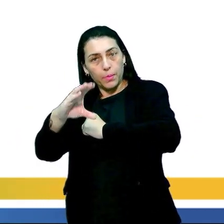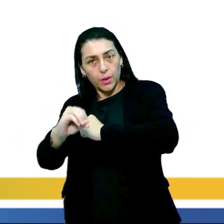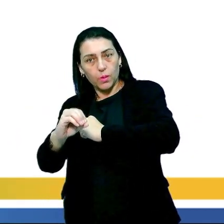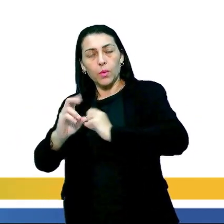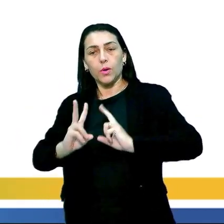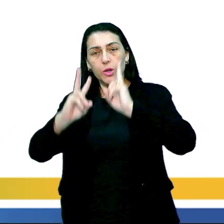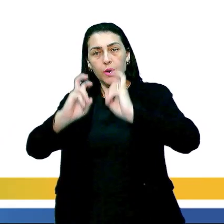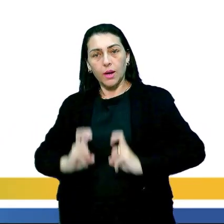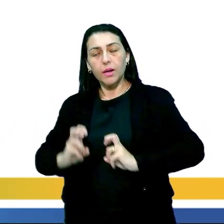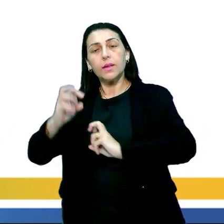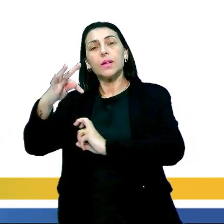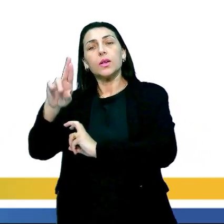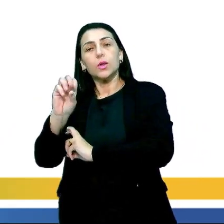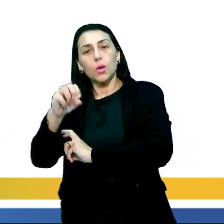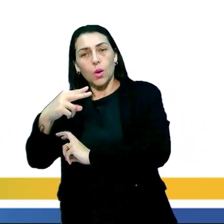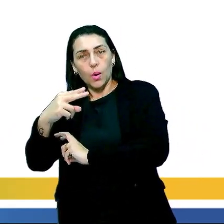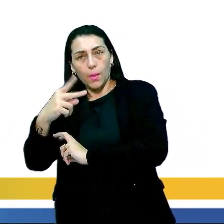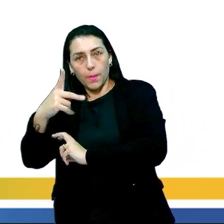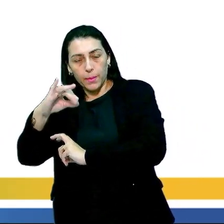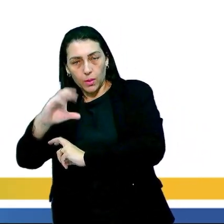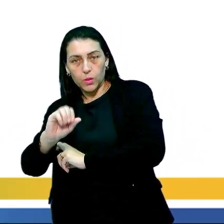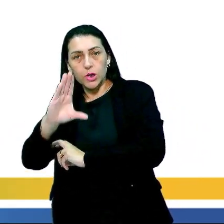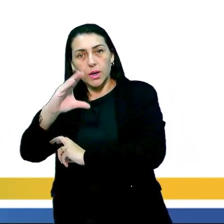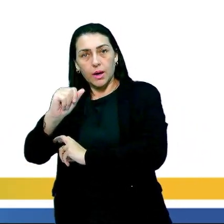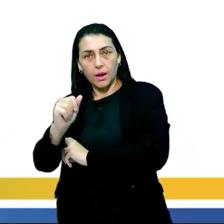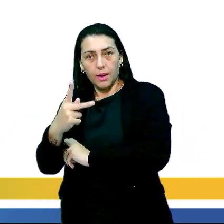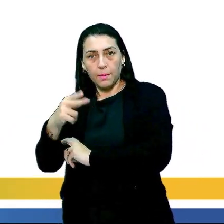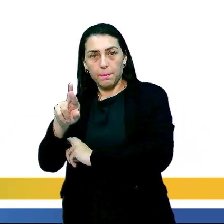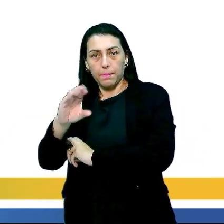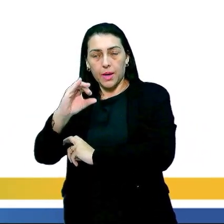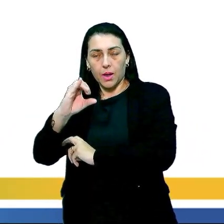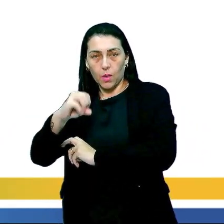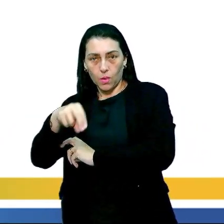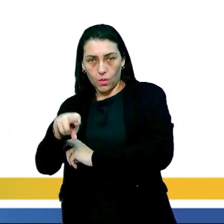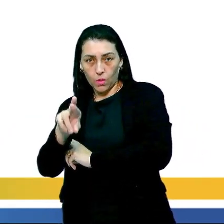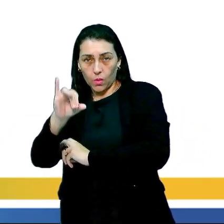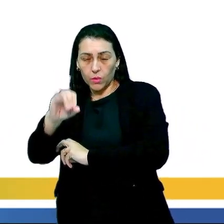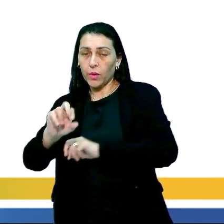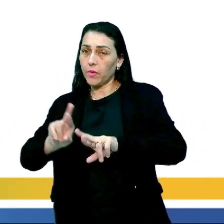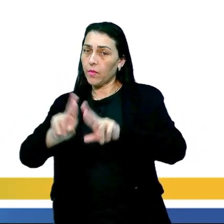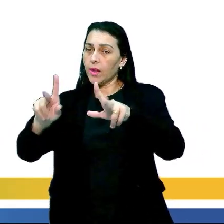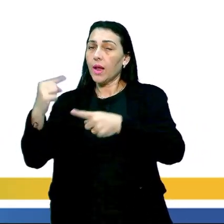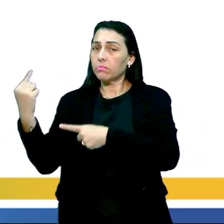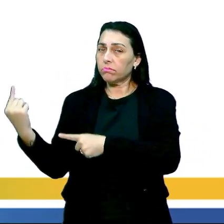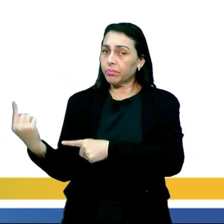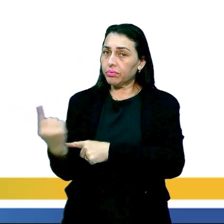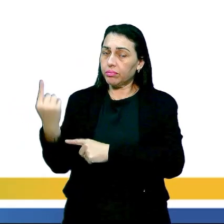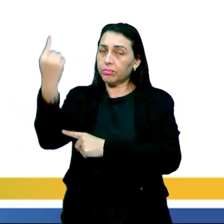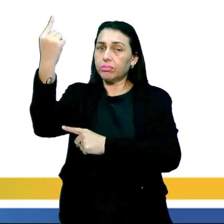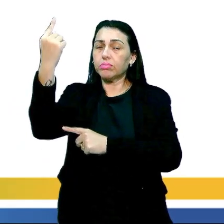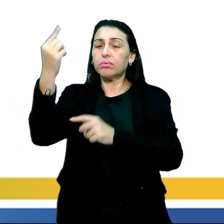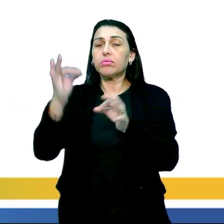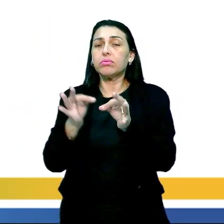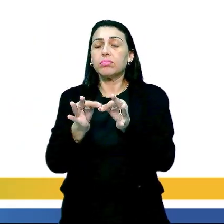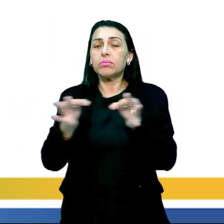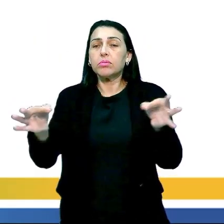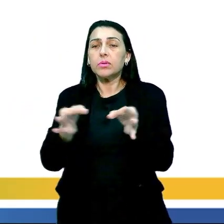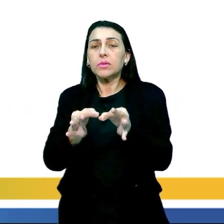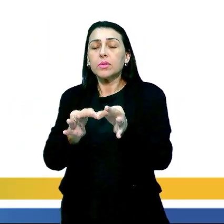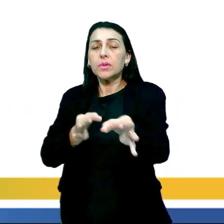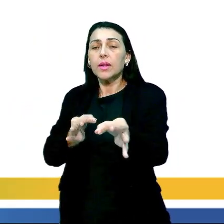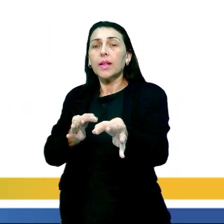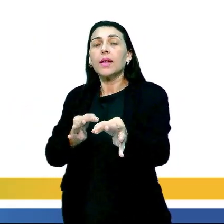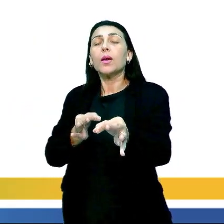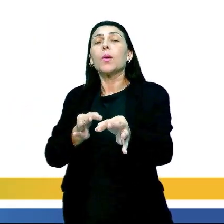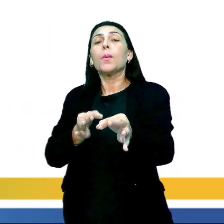de Capricórnio, tá? Diferente da altitude. A altitude, gente, é a medida em relação ao